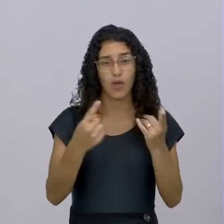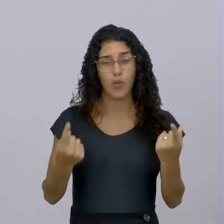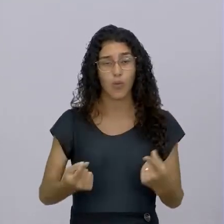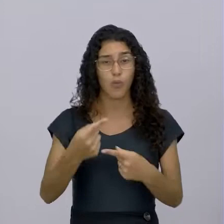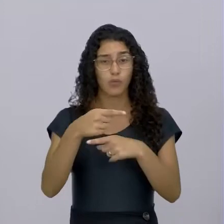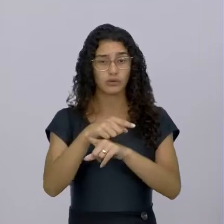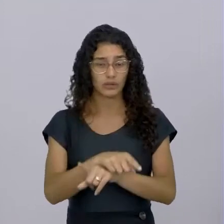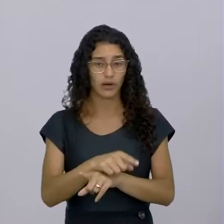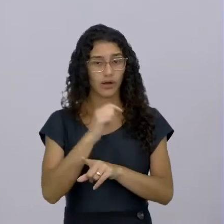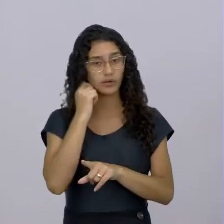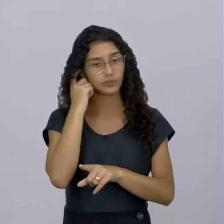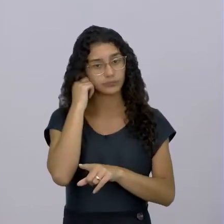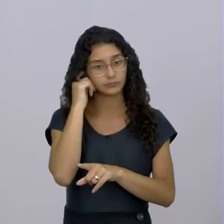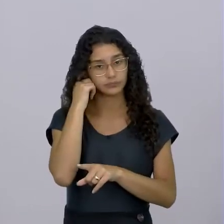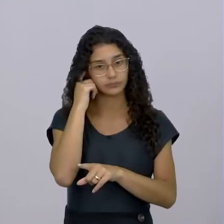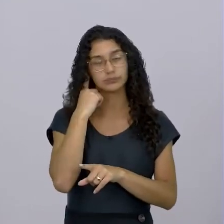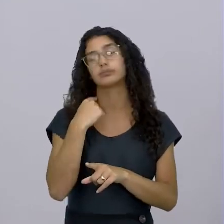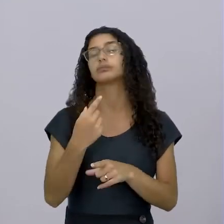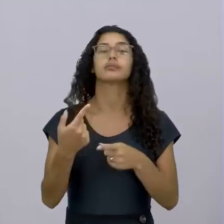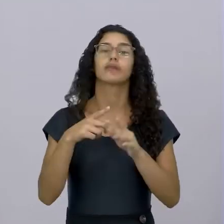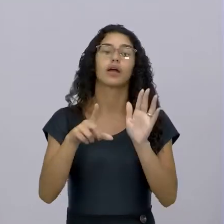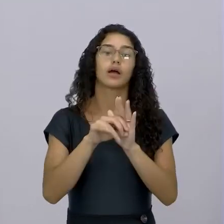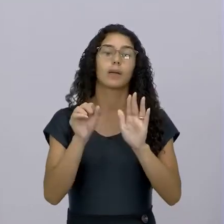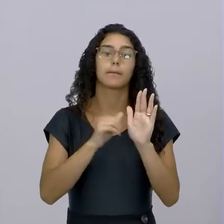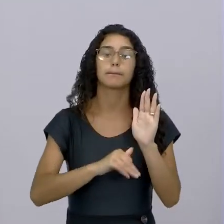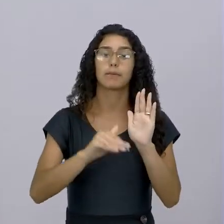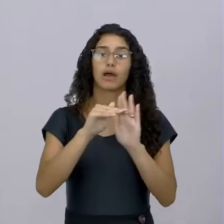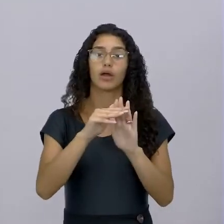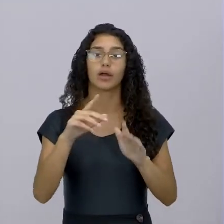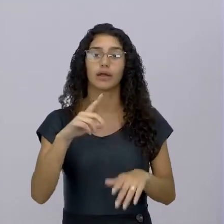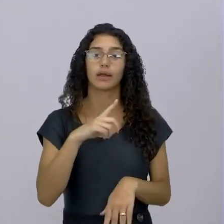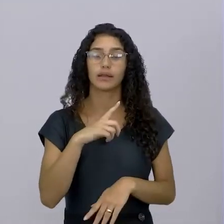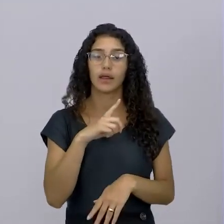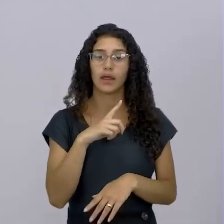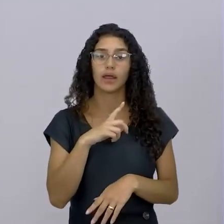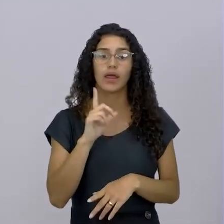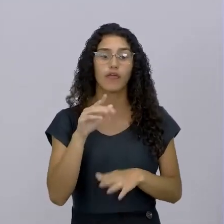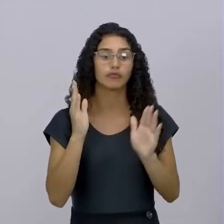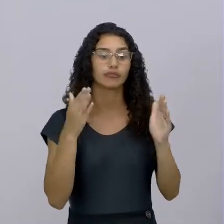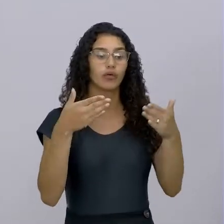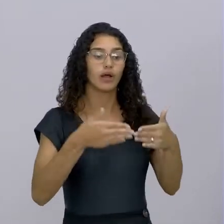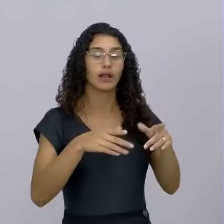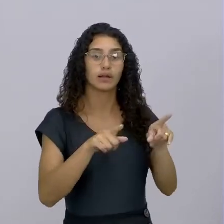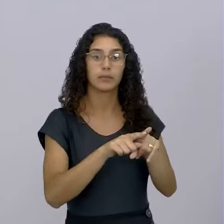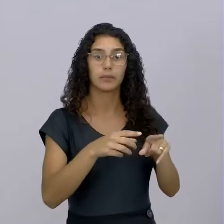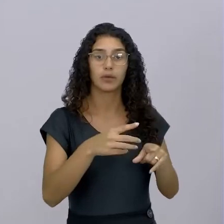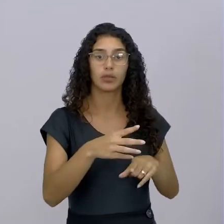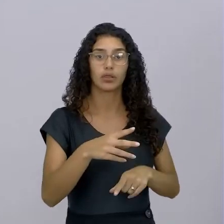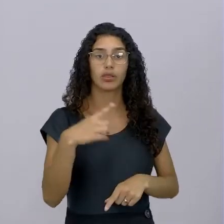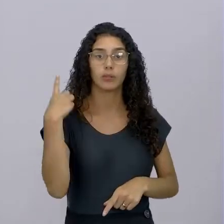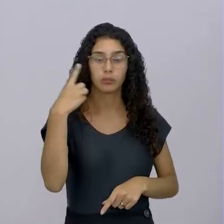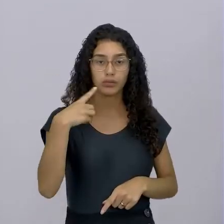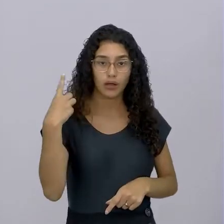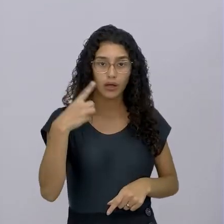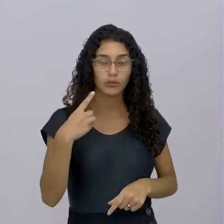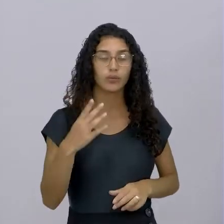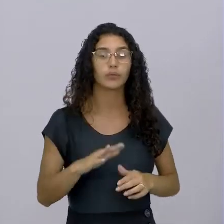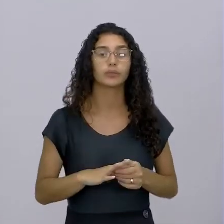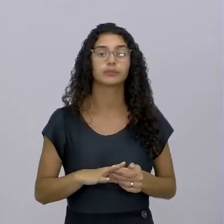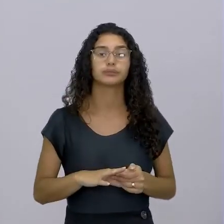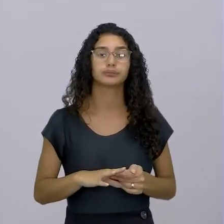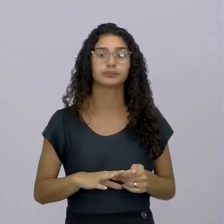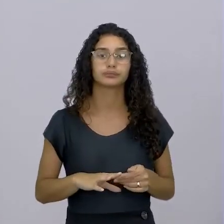contraria essa lei maior, e essa lei ela é votada por um deputado,